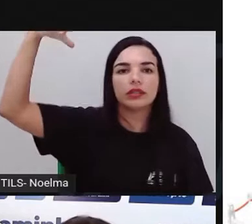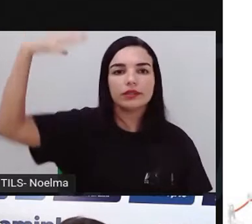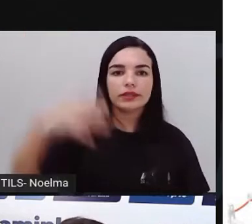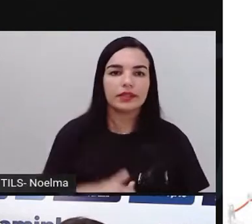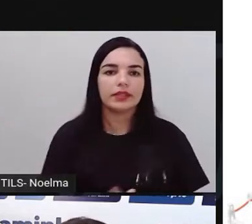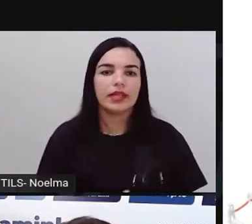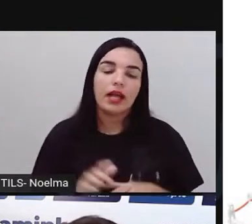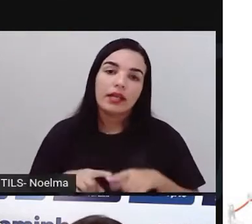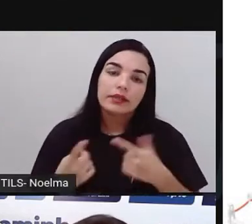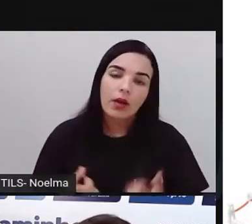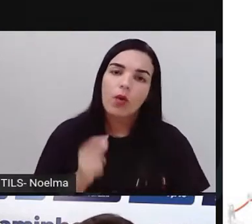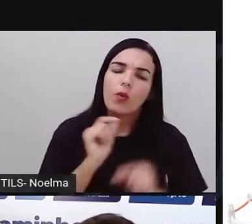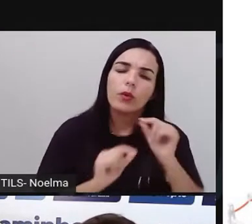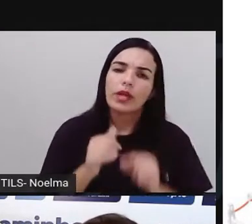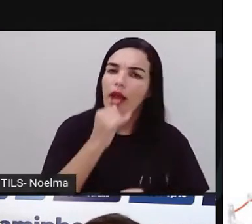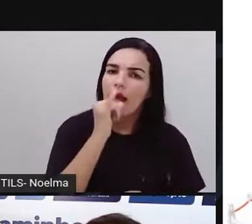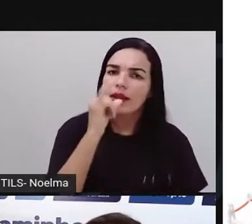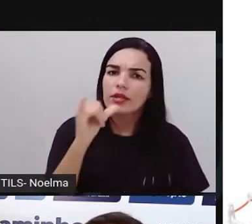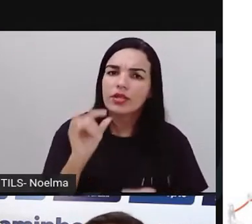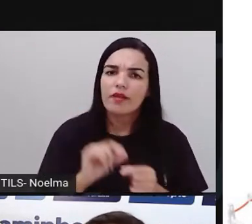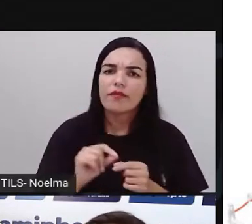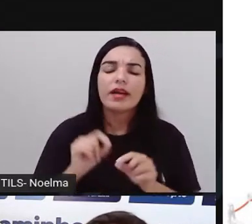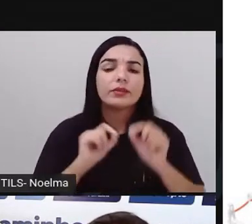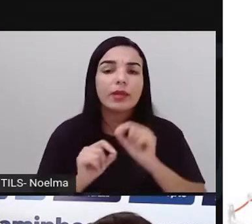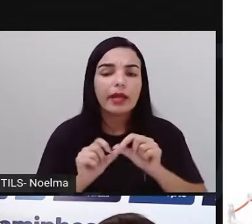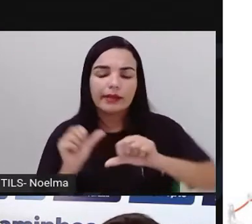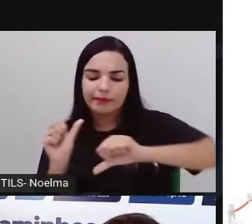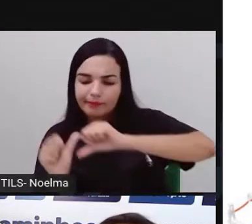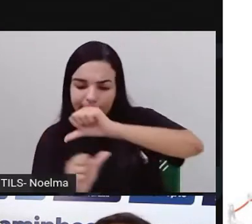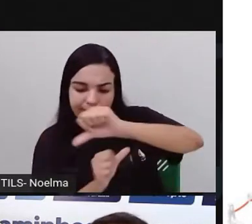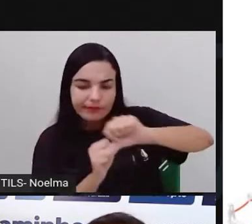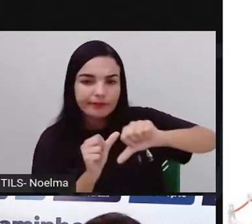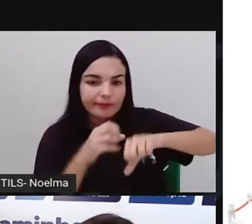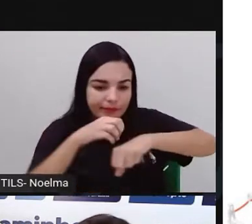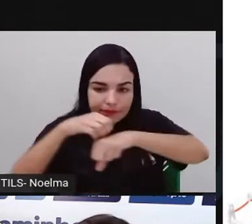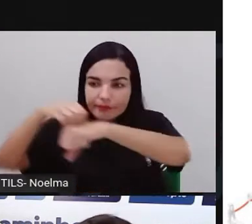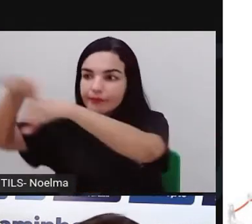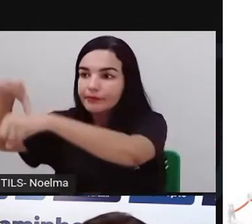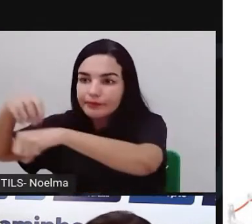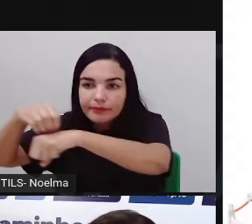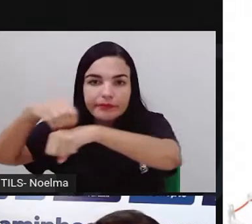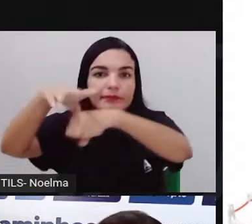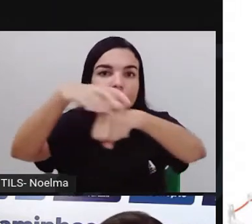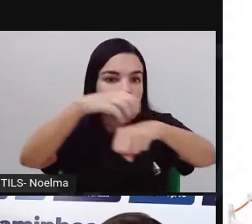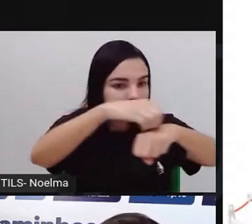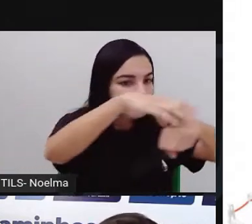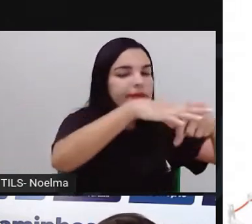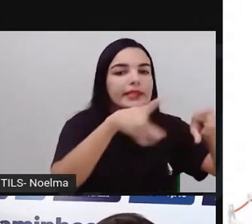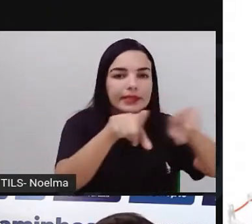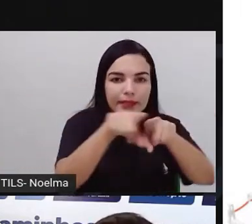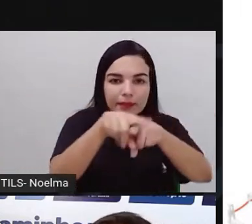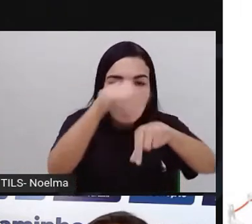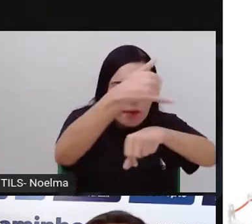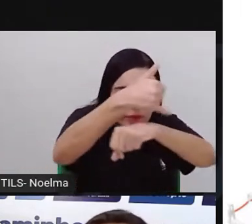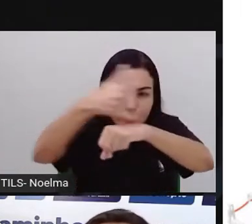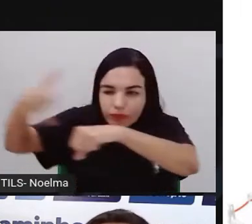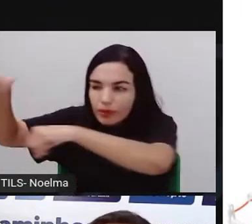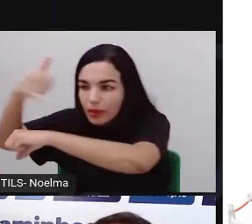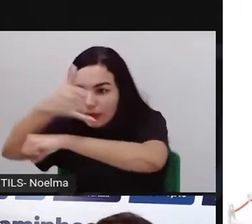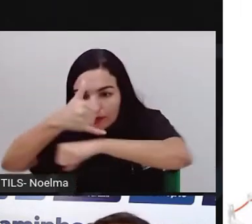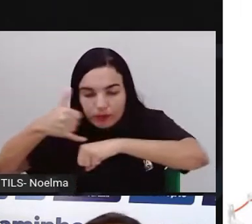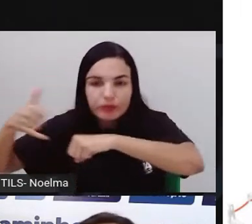a energia elétrica produzida, ela aí é transmitida por uma ou mais linhas de transmissão, que aí vem